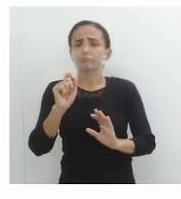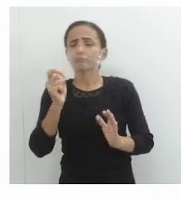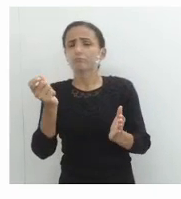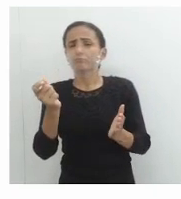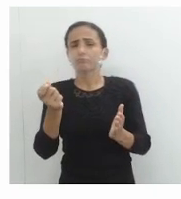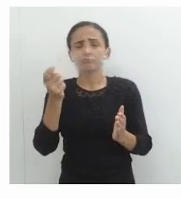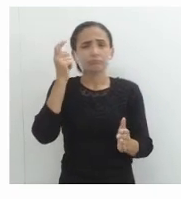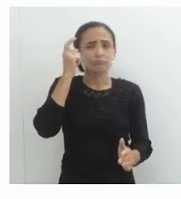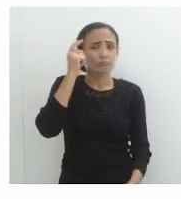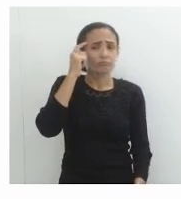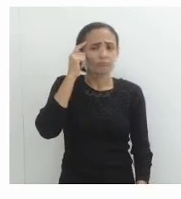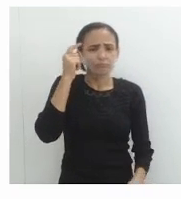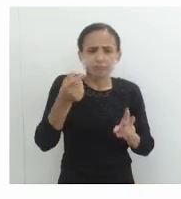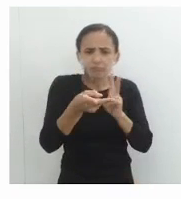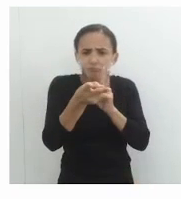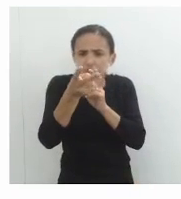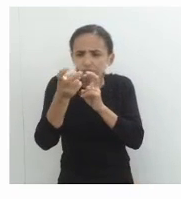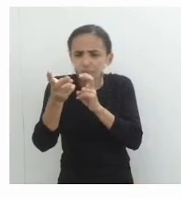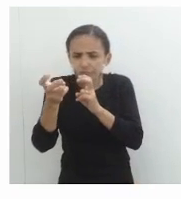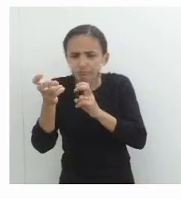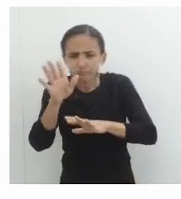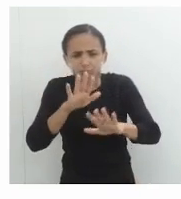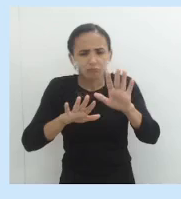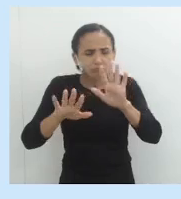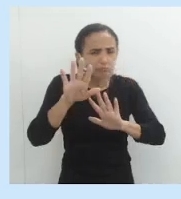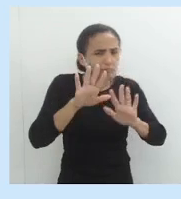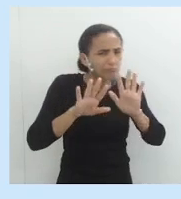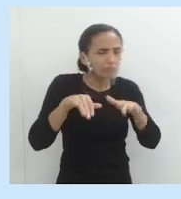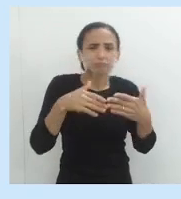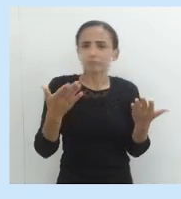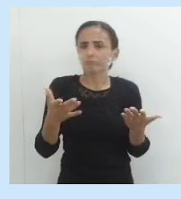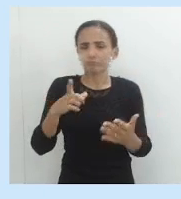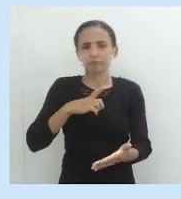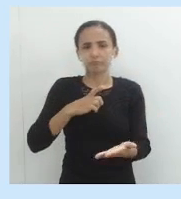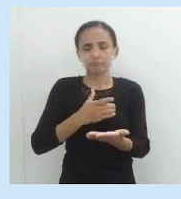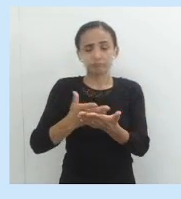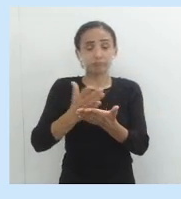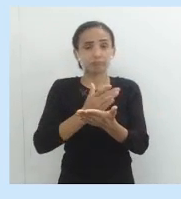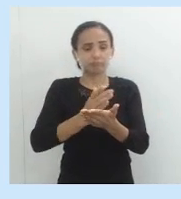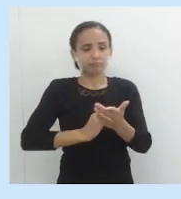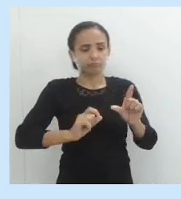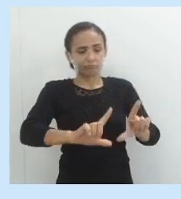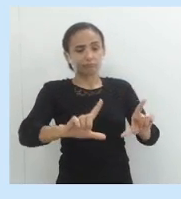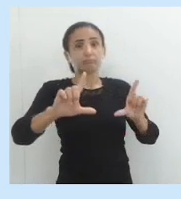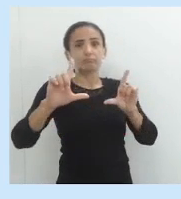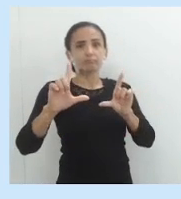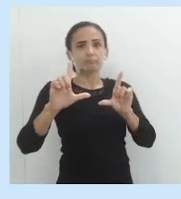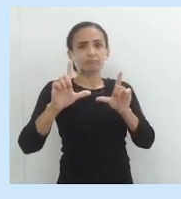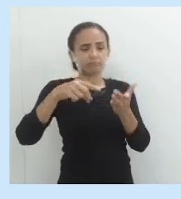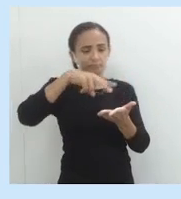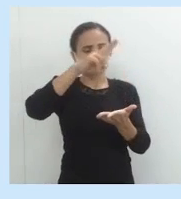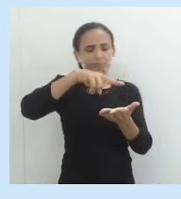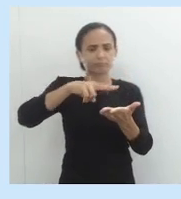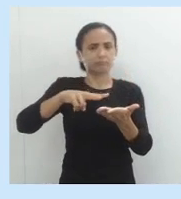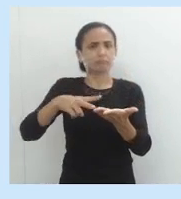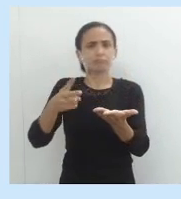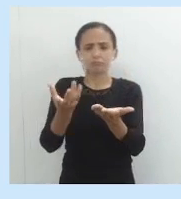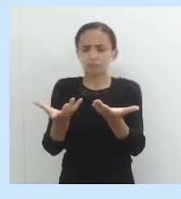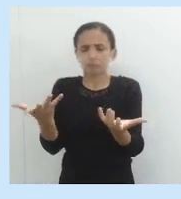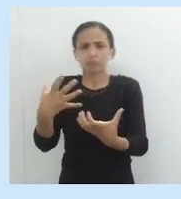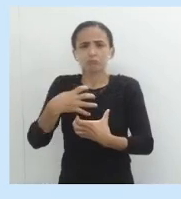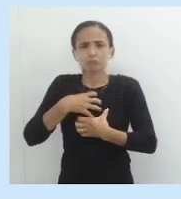nossos sentidos e maravilham a nossa percepção. A gente tem alguns quadros que eles vão ter realmente esse sentido de